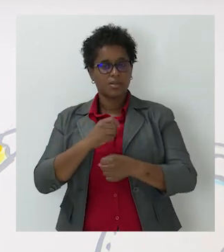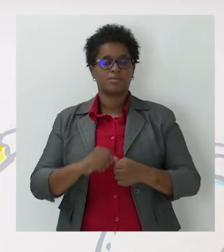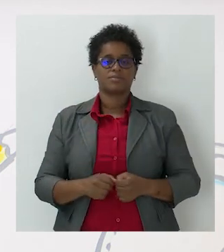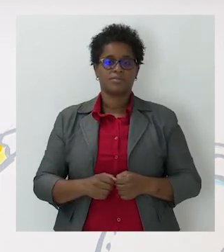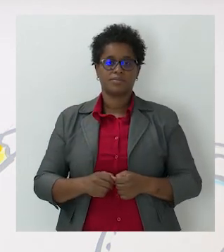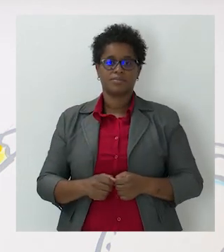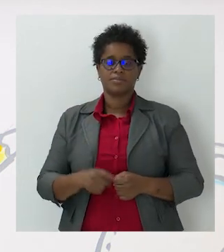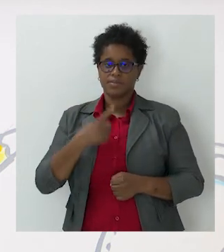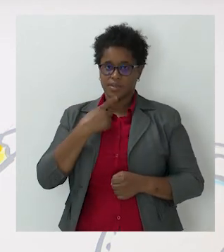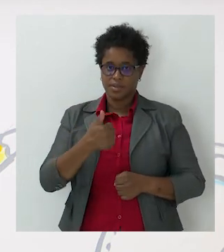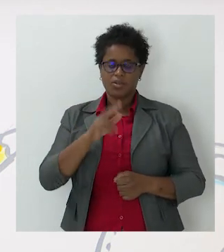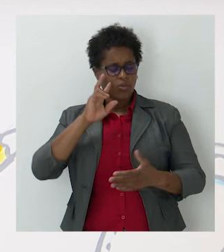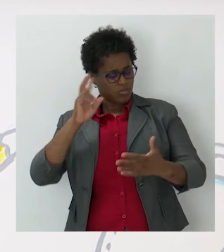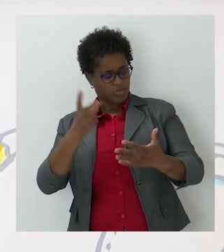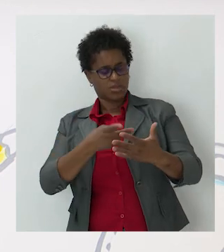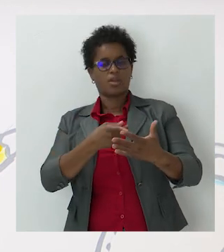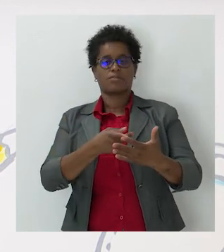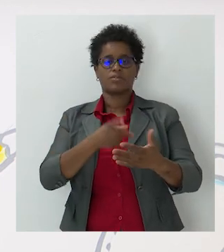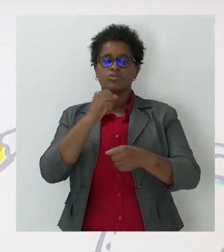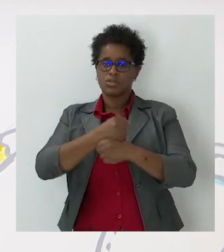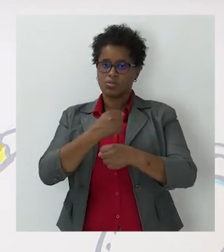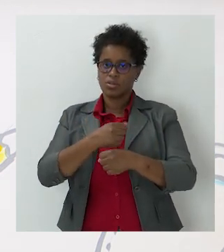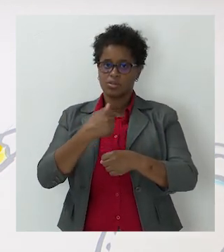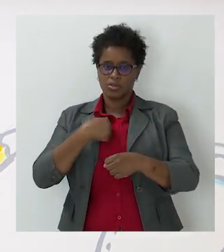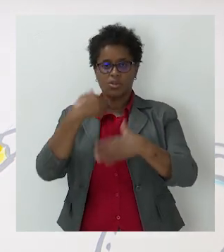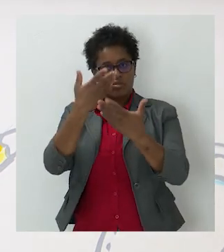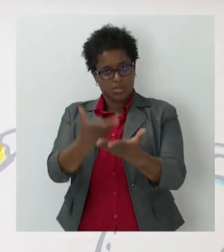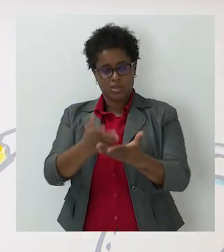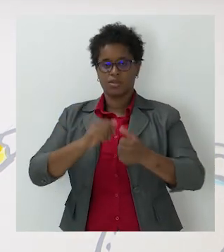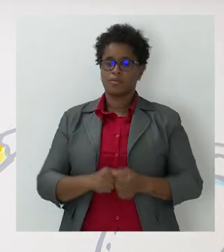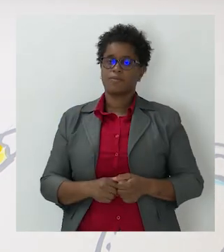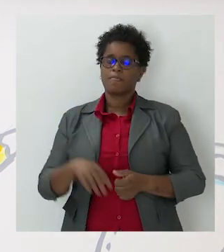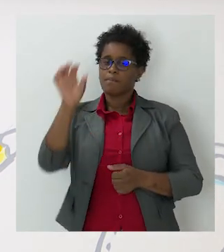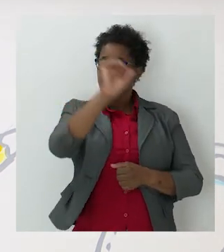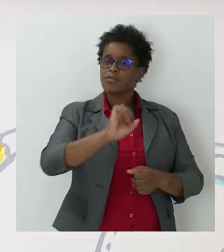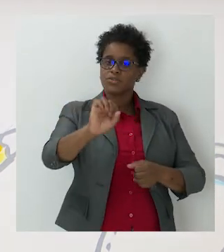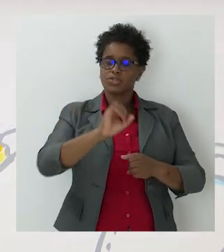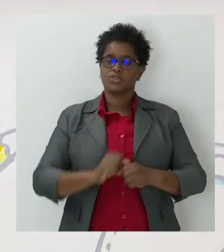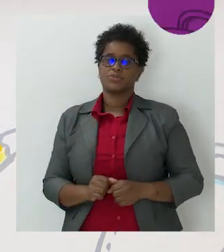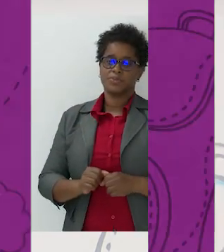bom? Observem o exercício que eu propus para vocês.